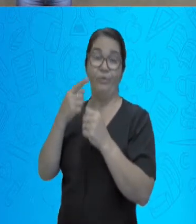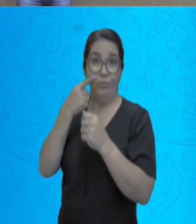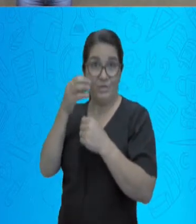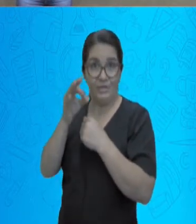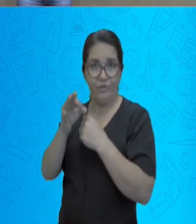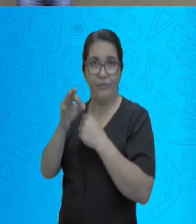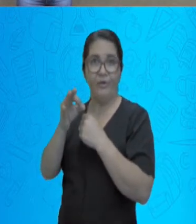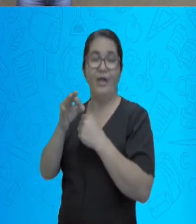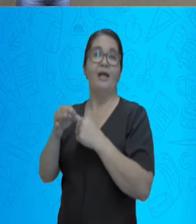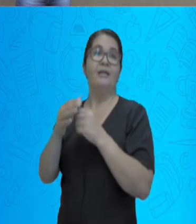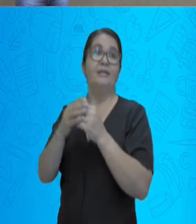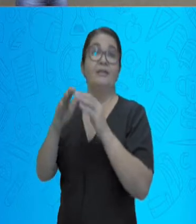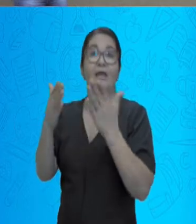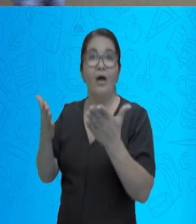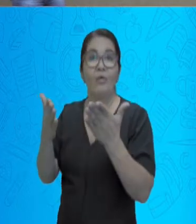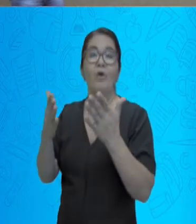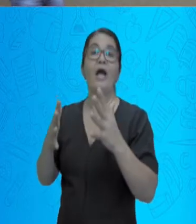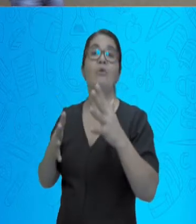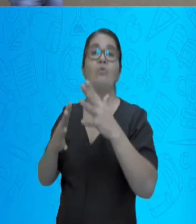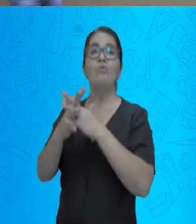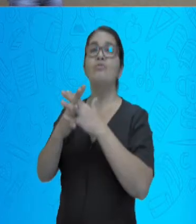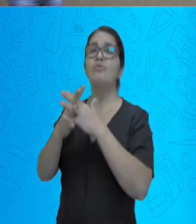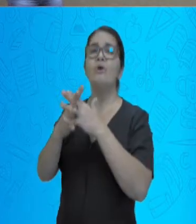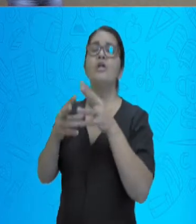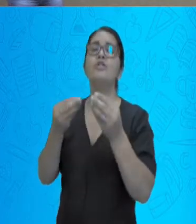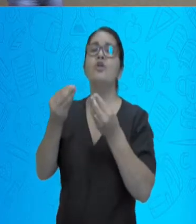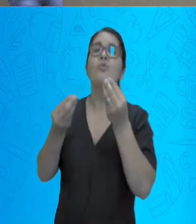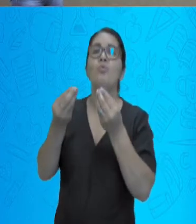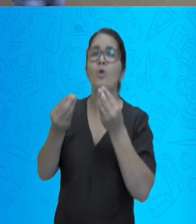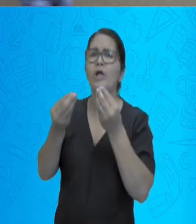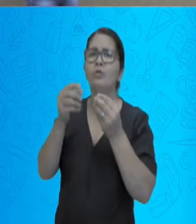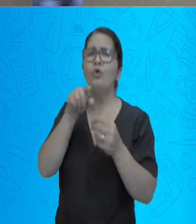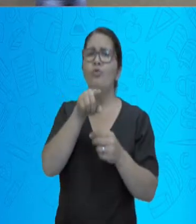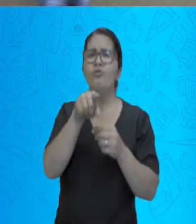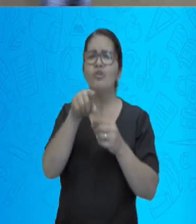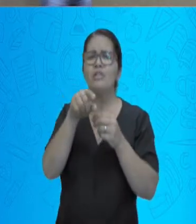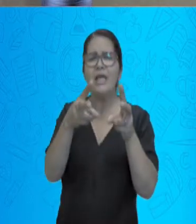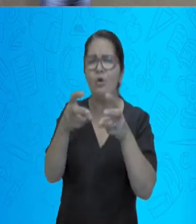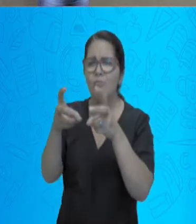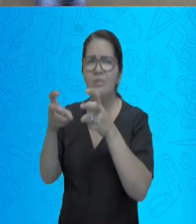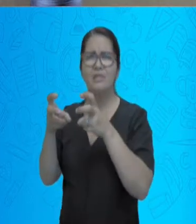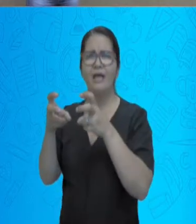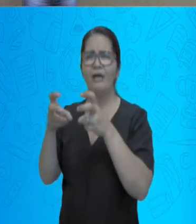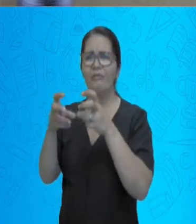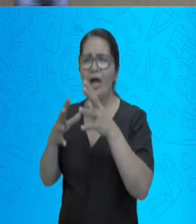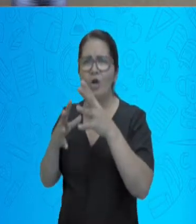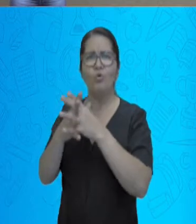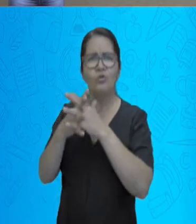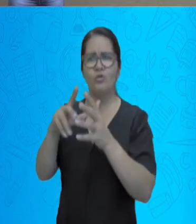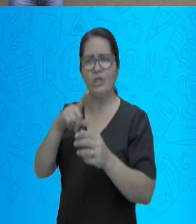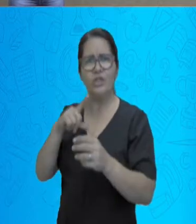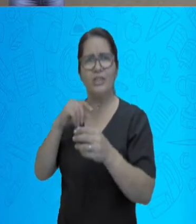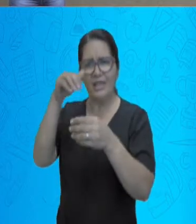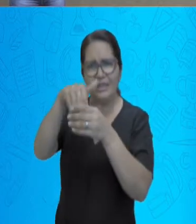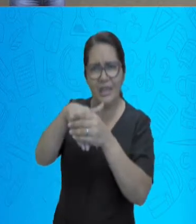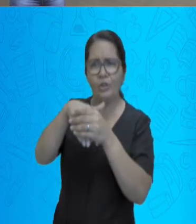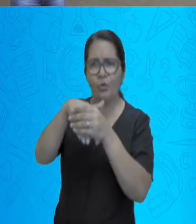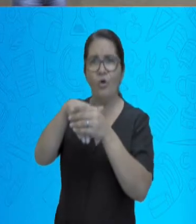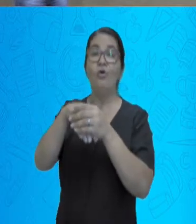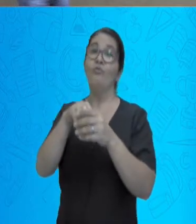letra T. Então, a gente usa a letra N. Cantor, olha lá, mesma situação,